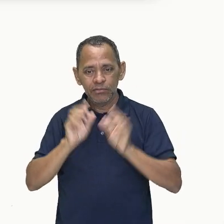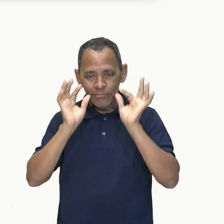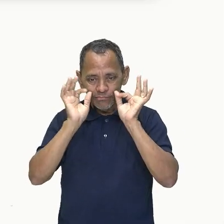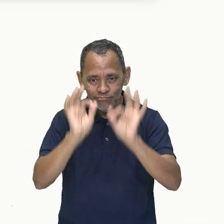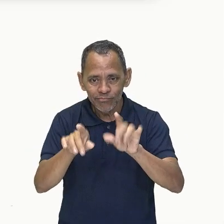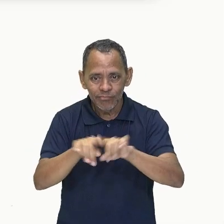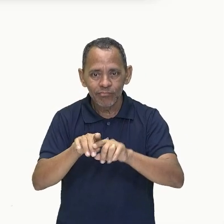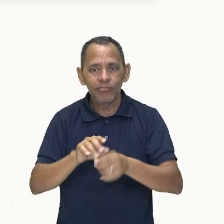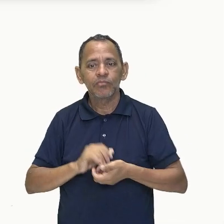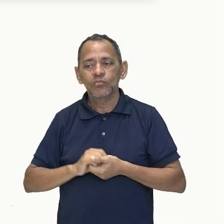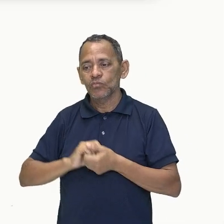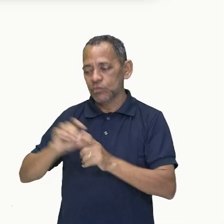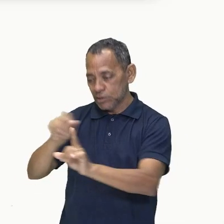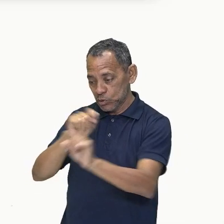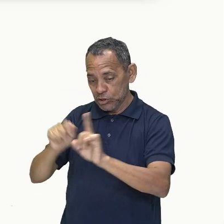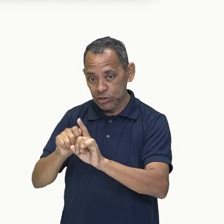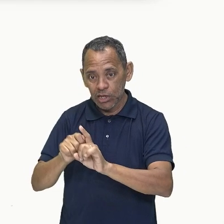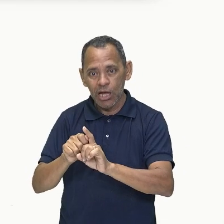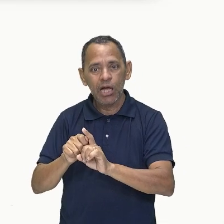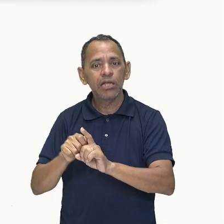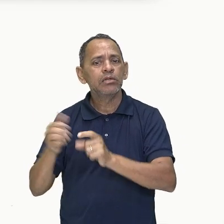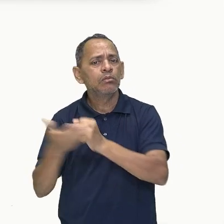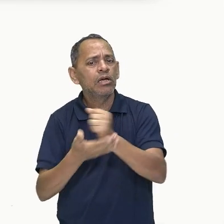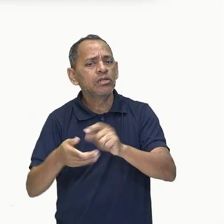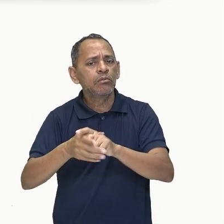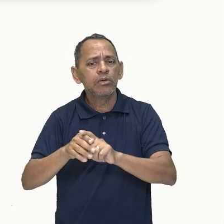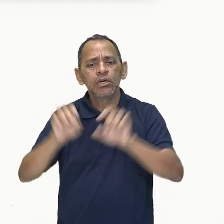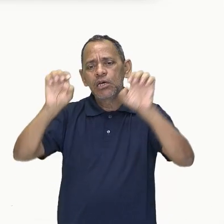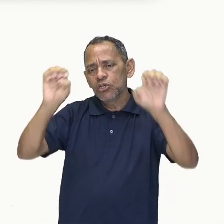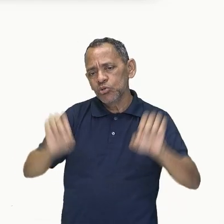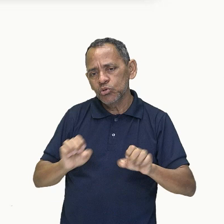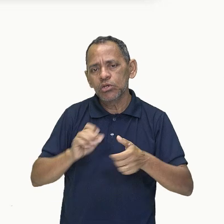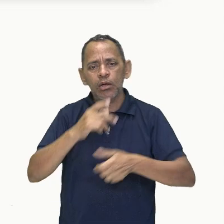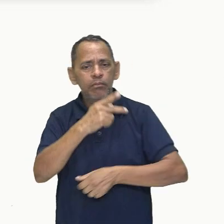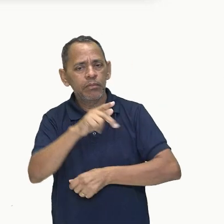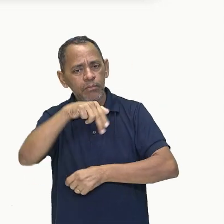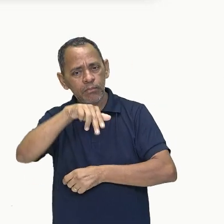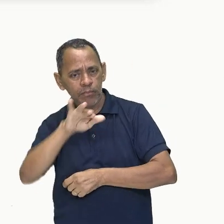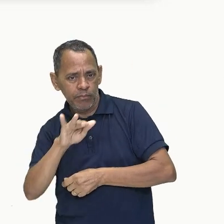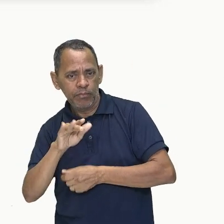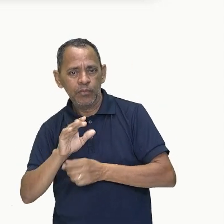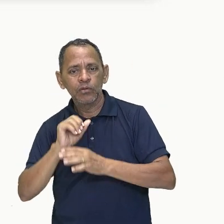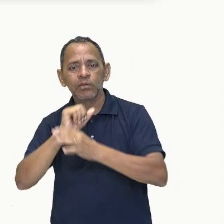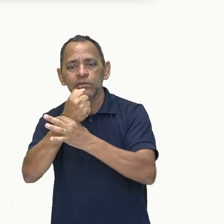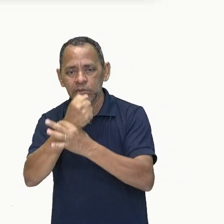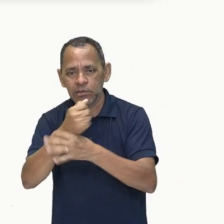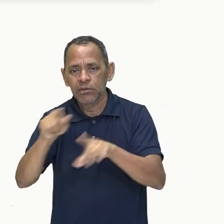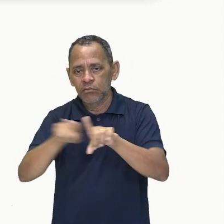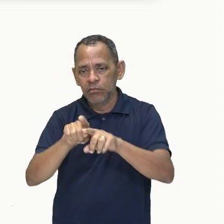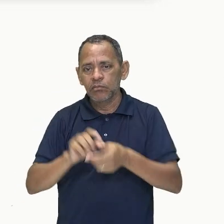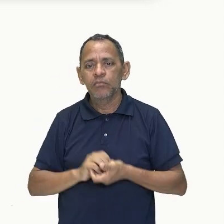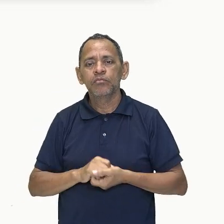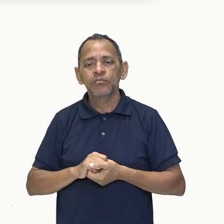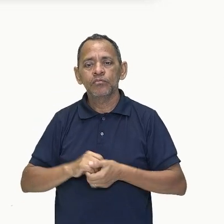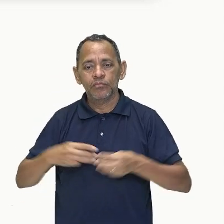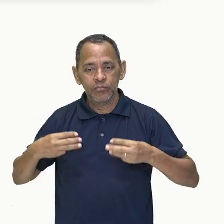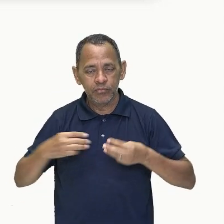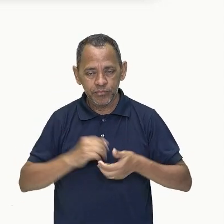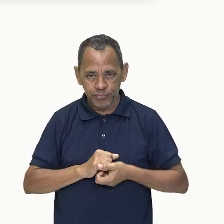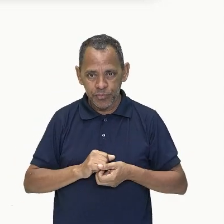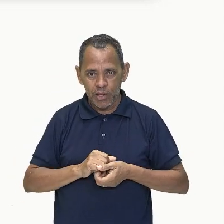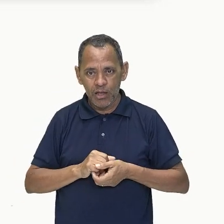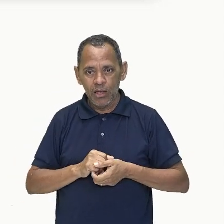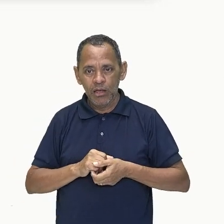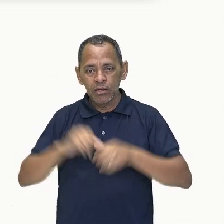à sociedade, à população. A estrutura do PNI ajudou a fortalecer o Sistema Único de Saúde, o SUS,